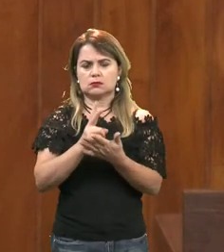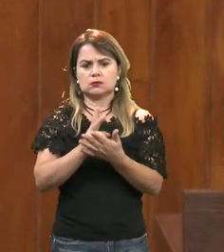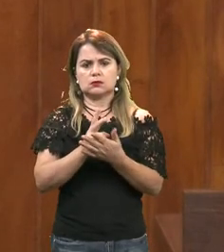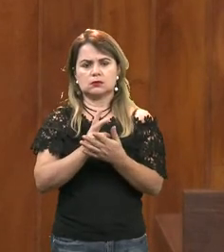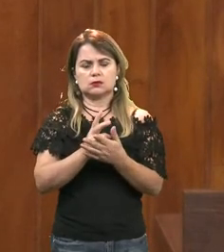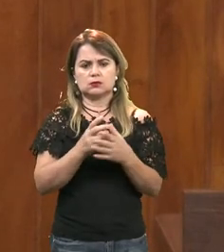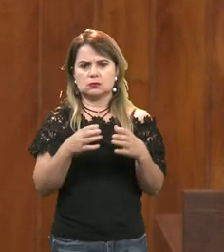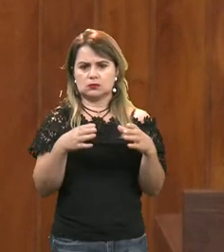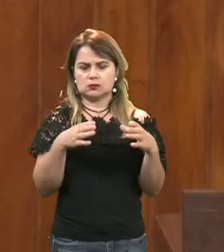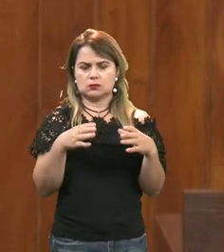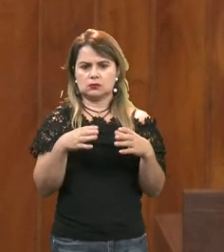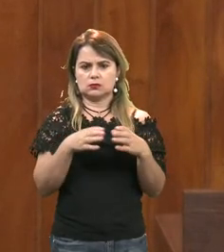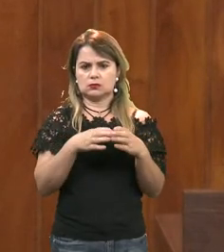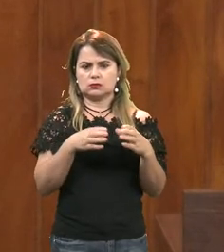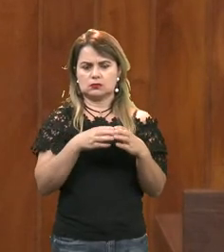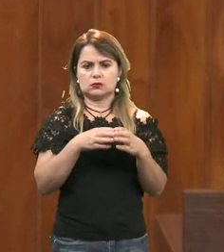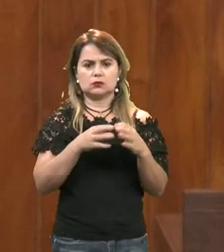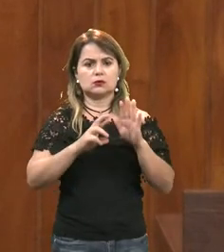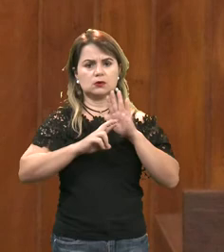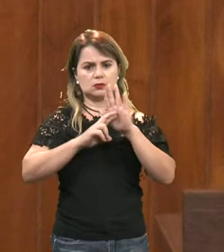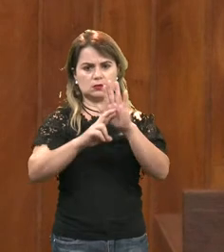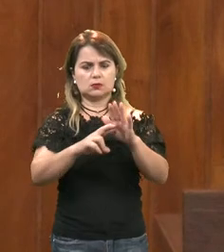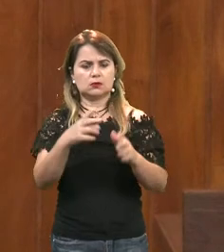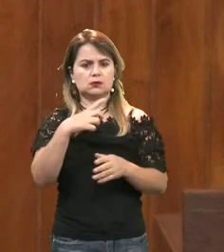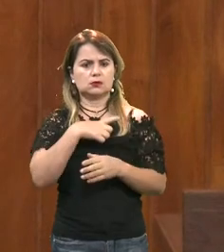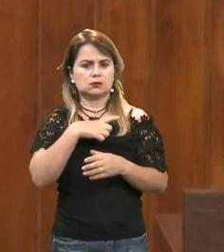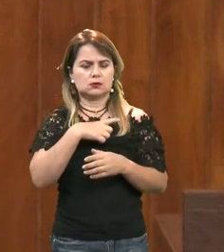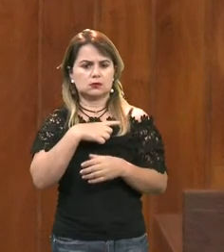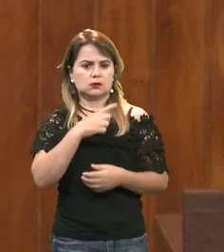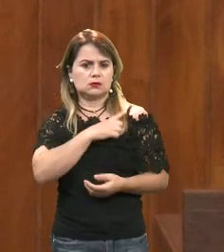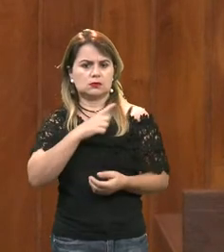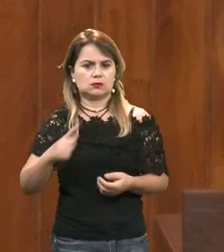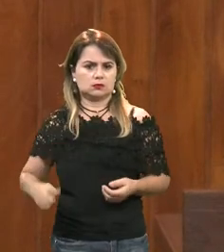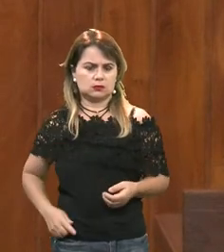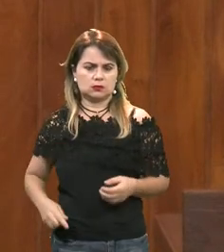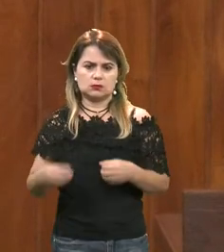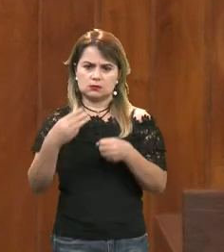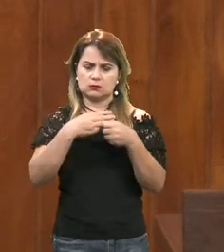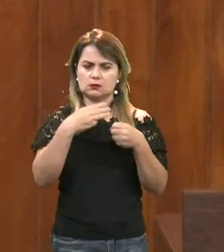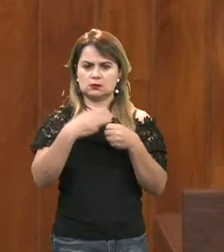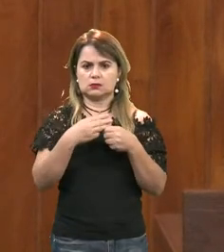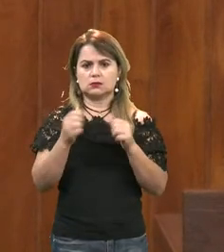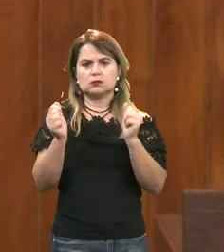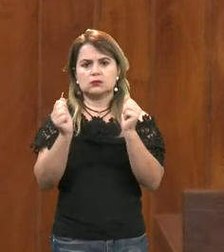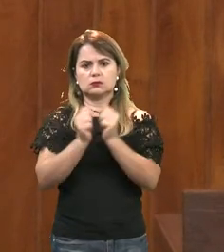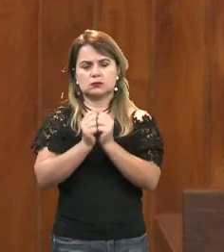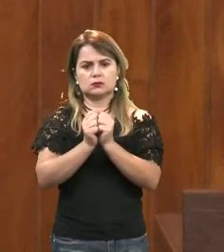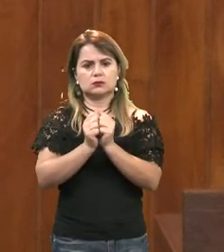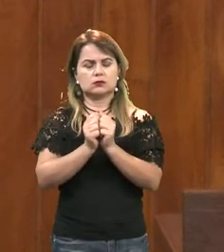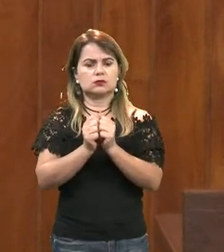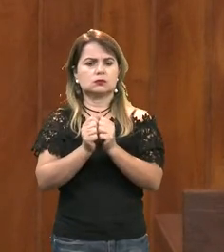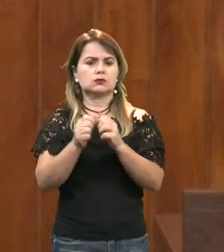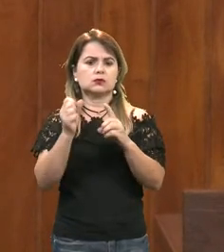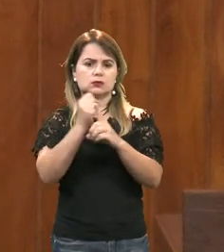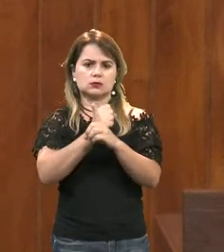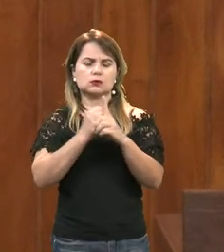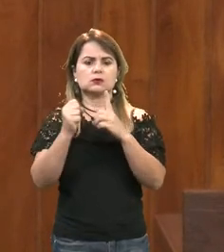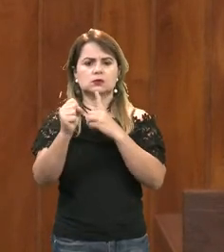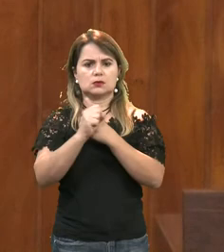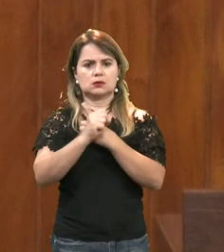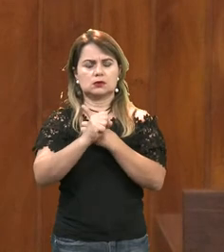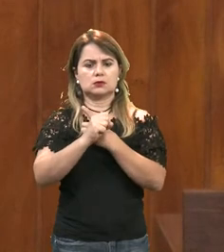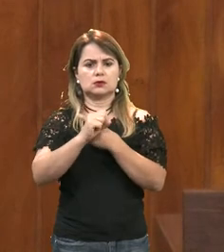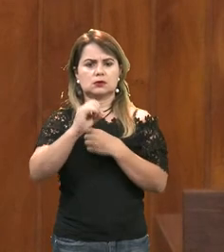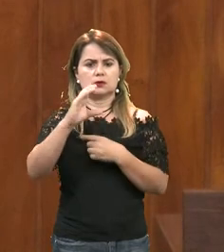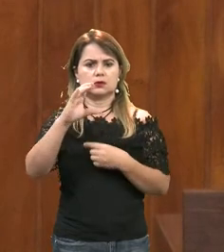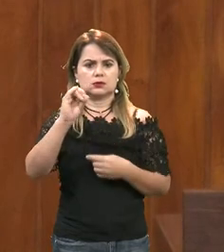composto paritariamente por representantes do governo municipal e da sociedade civil, com atribuições